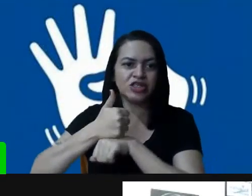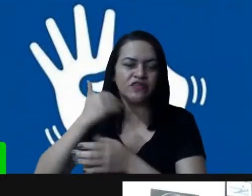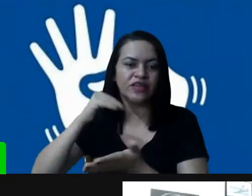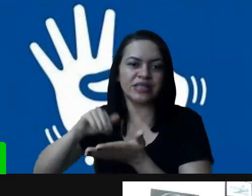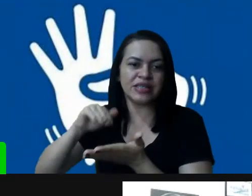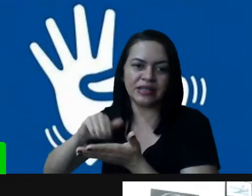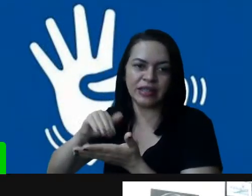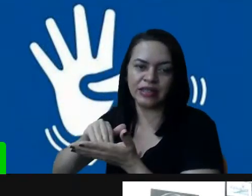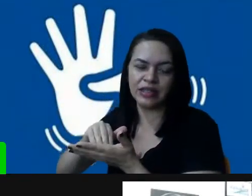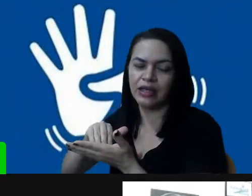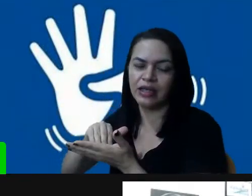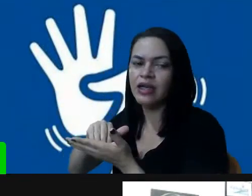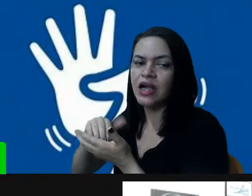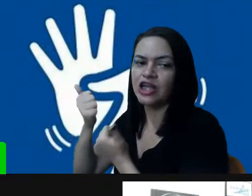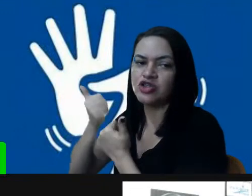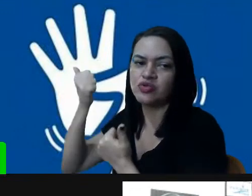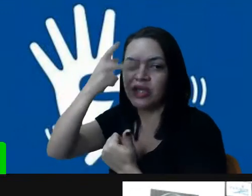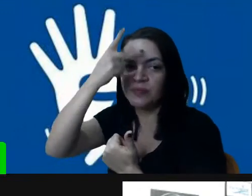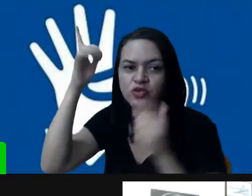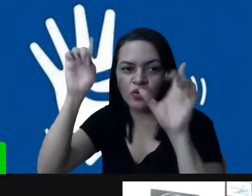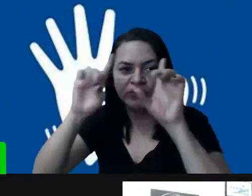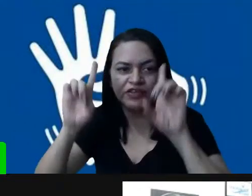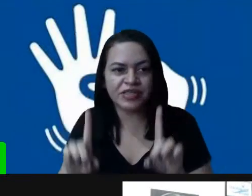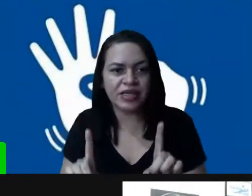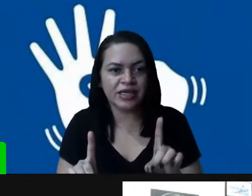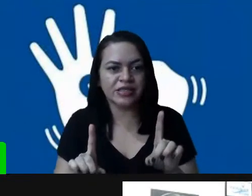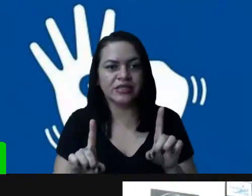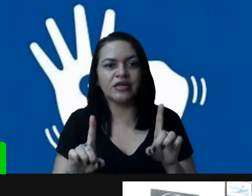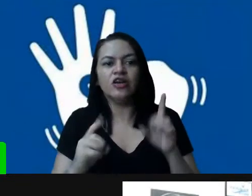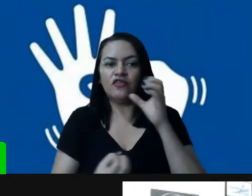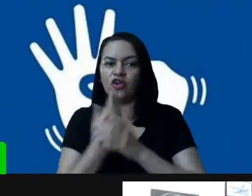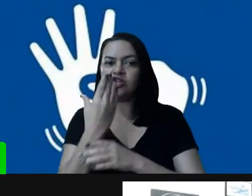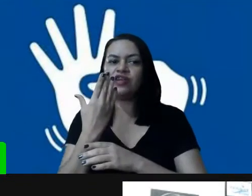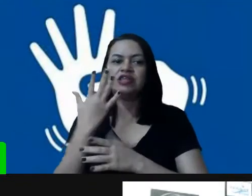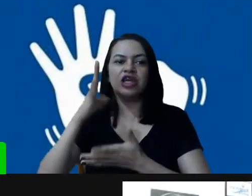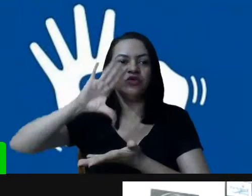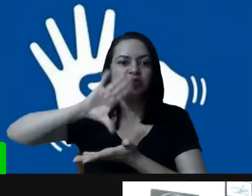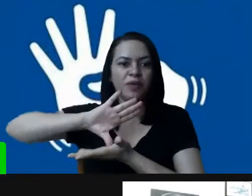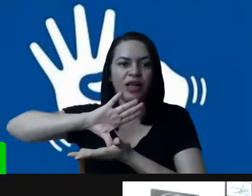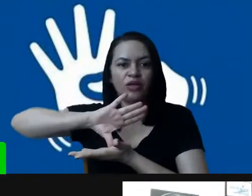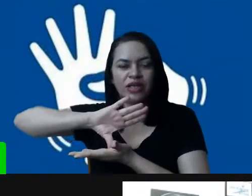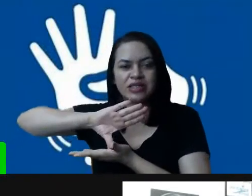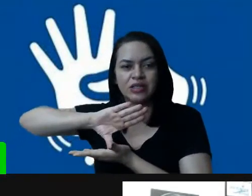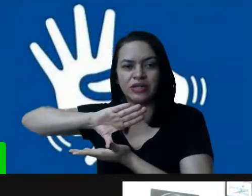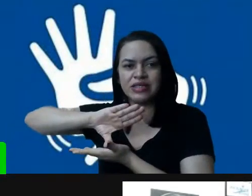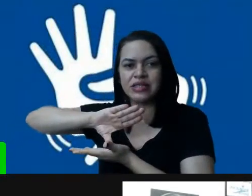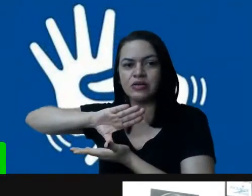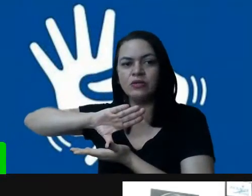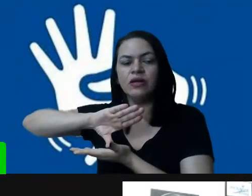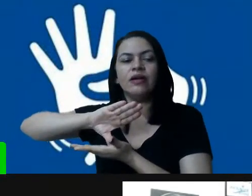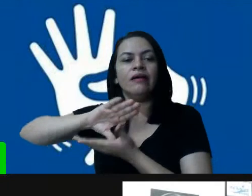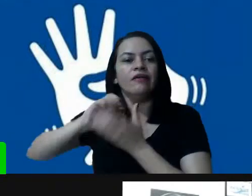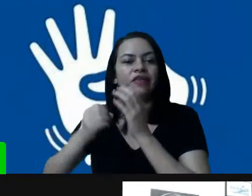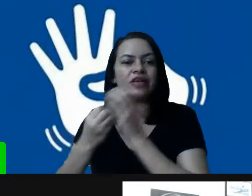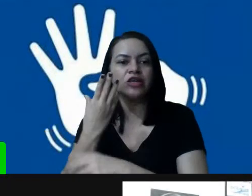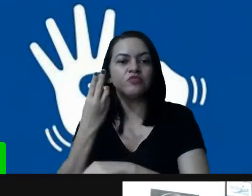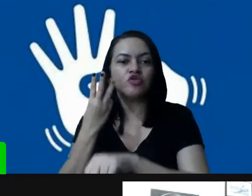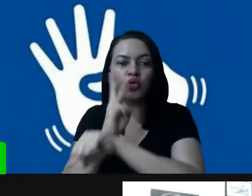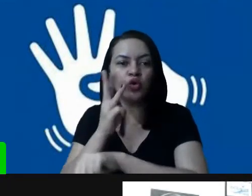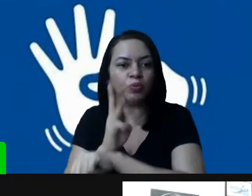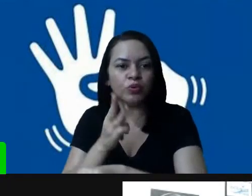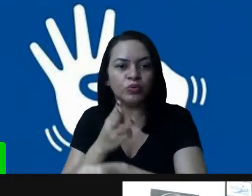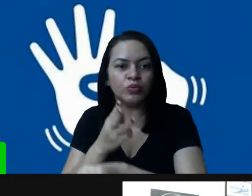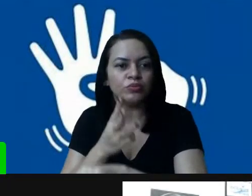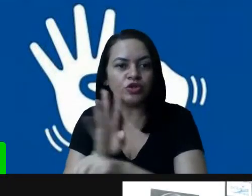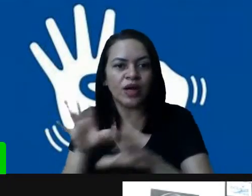iniciativa da secretaria adjunta da pessoa com deficiência. Foi nós fazemos, pela coordenação da CIL, fazemos um